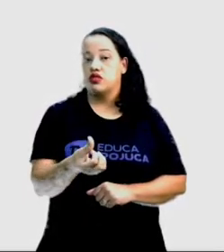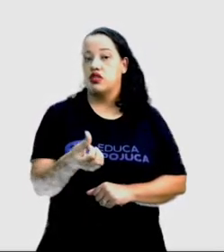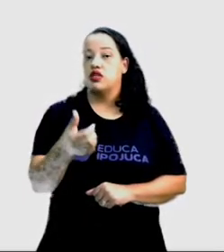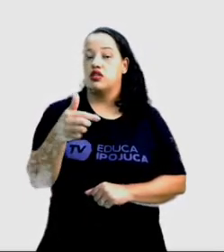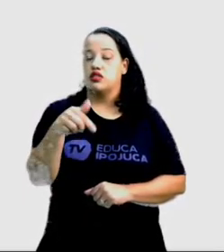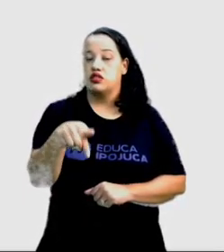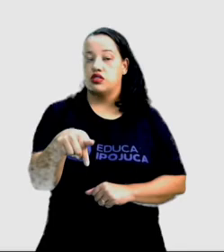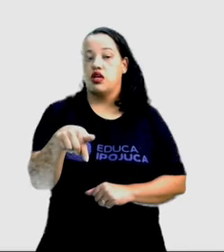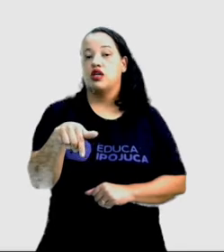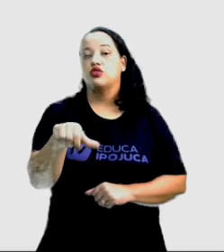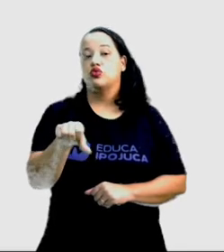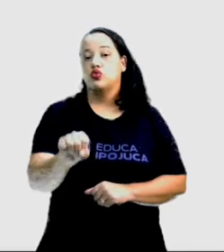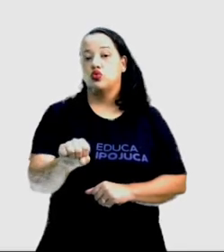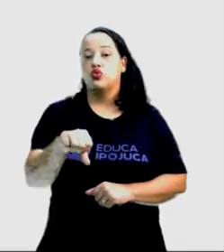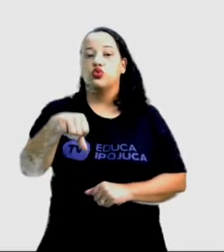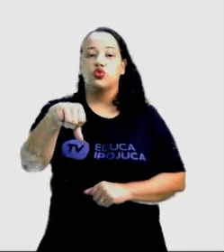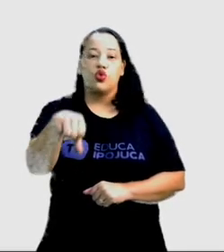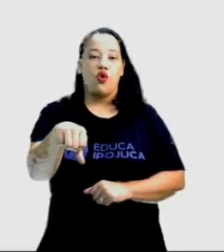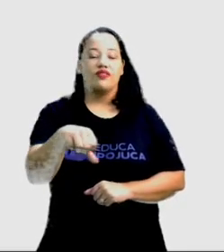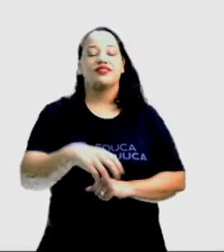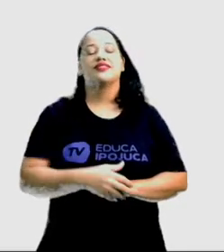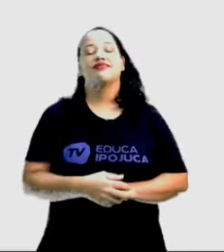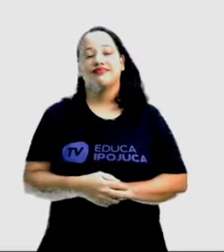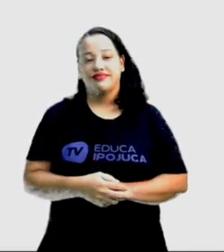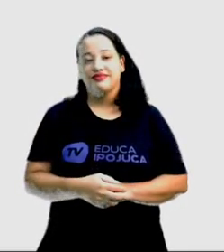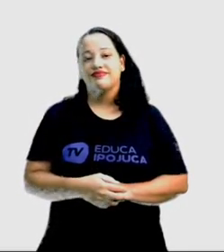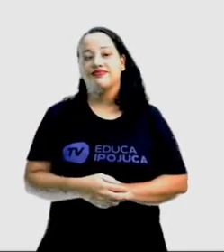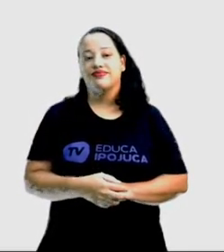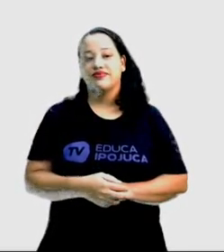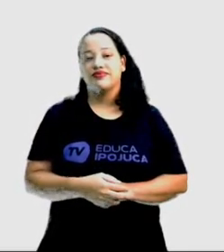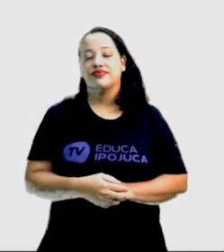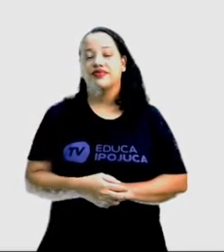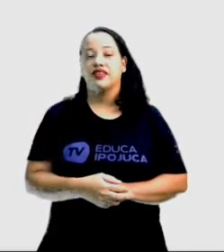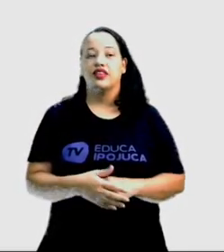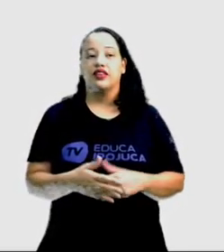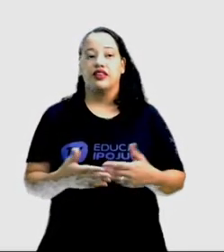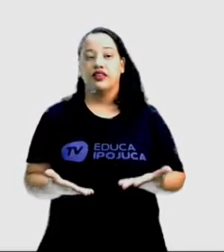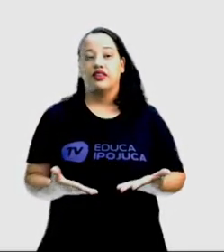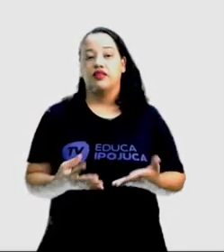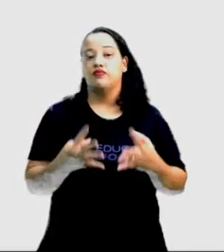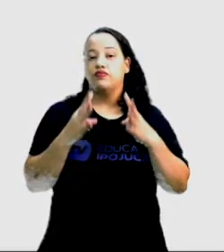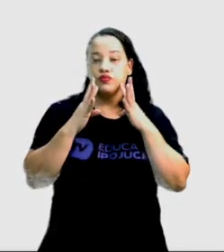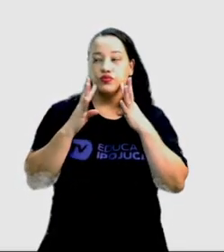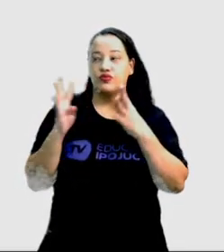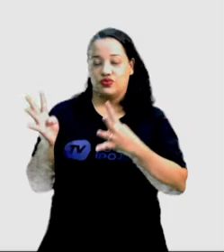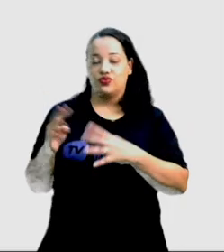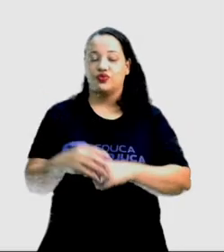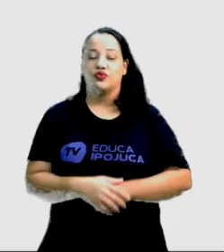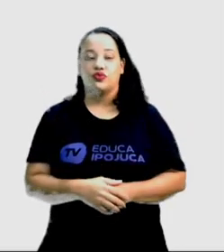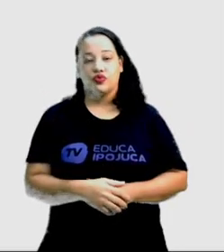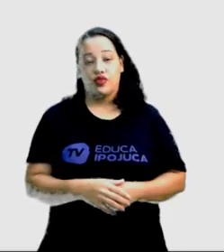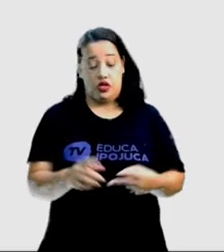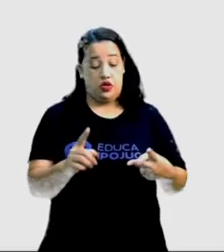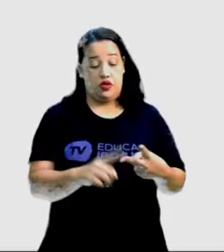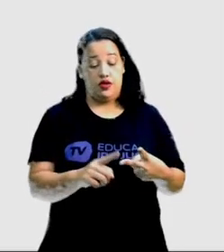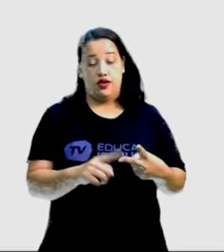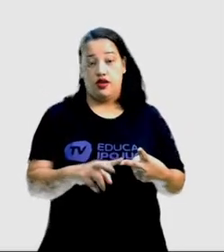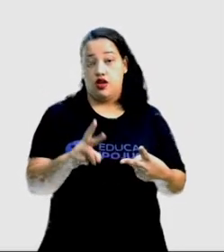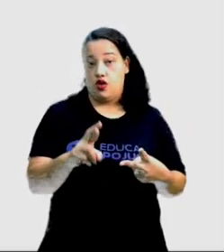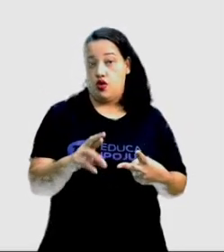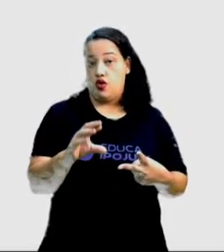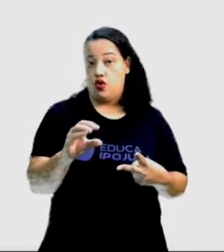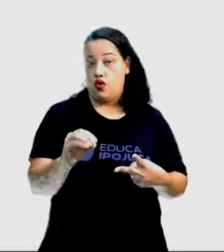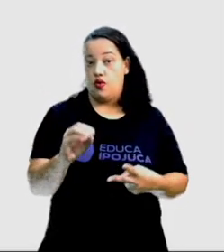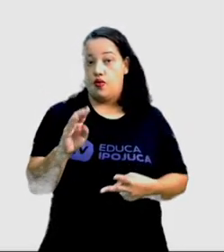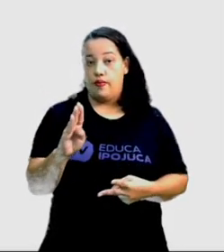seis, sete, oito, nove. Agora observe, Roberto jogou em